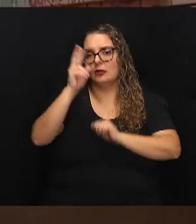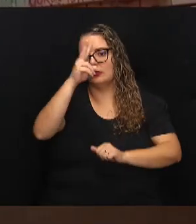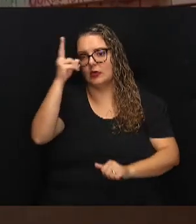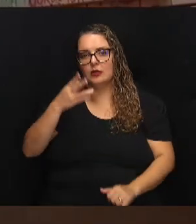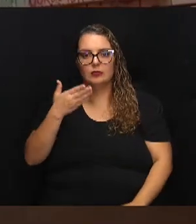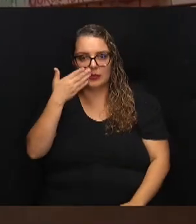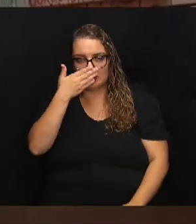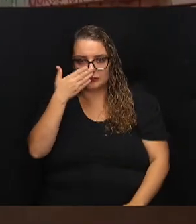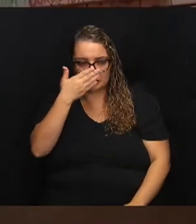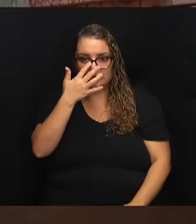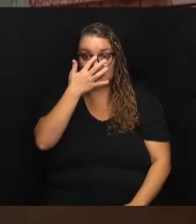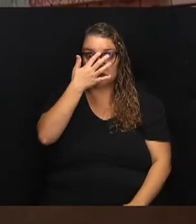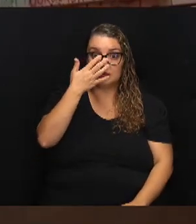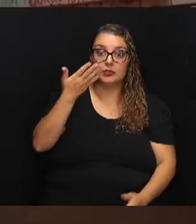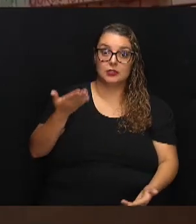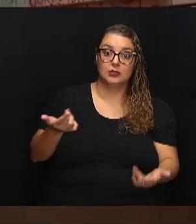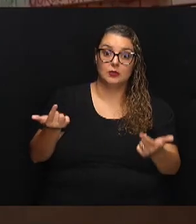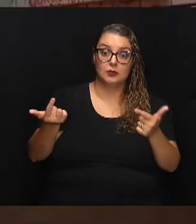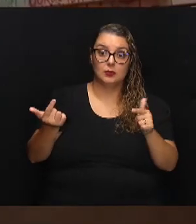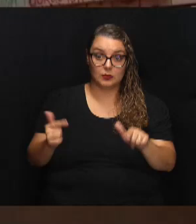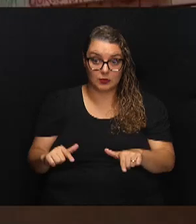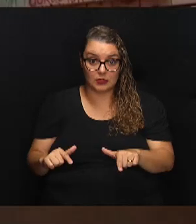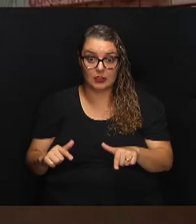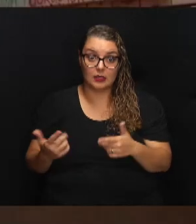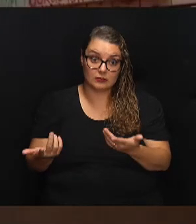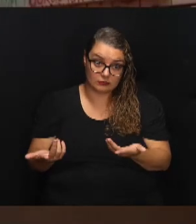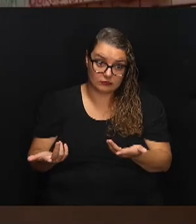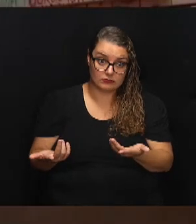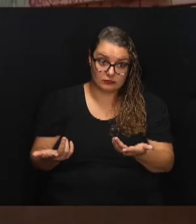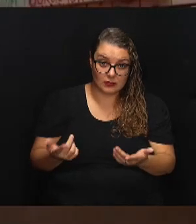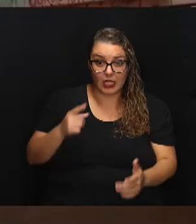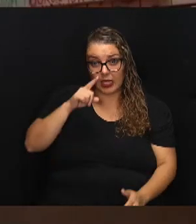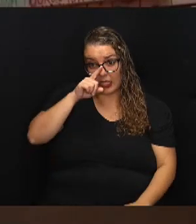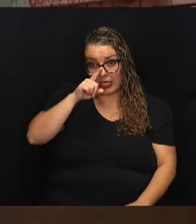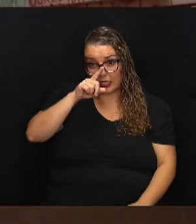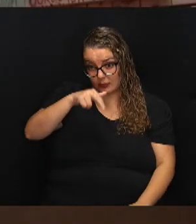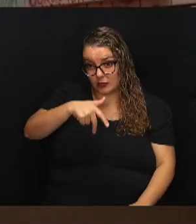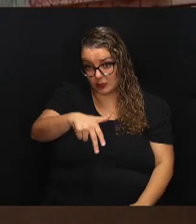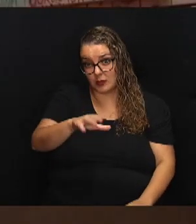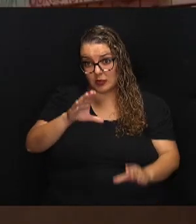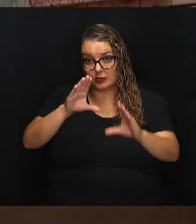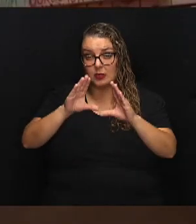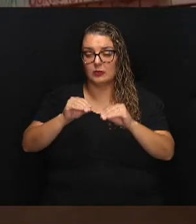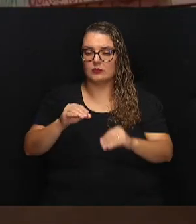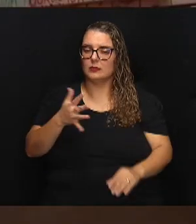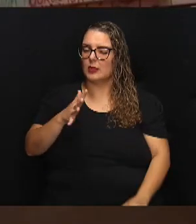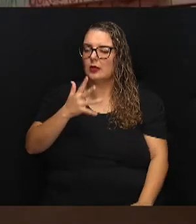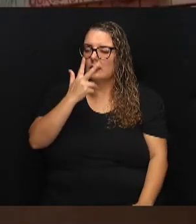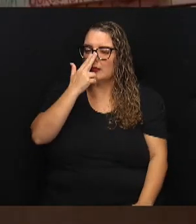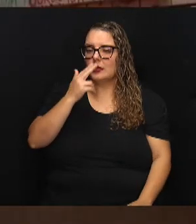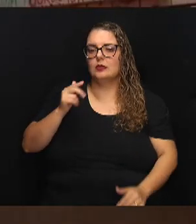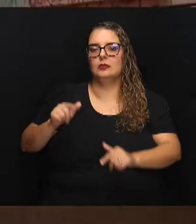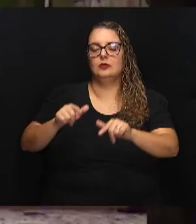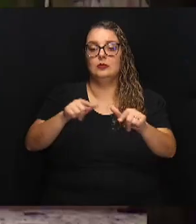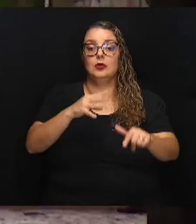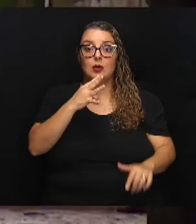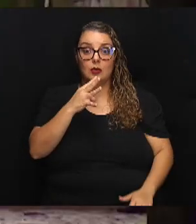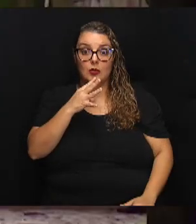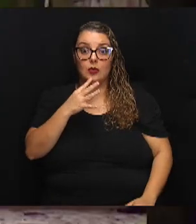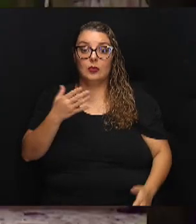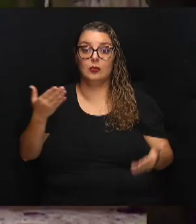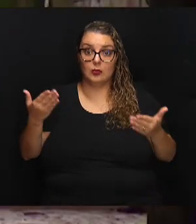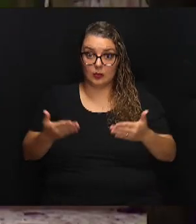prostitutas, e acabava tornando-se um ponto daqueles que fica perigoso a gente passar a noite, mais ou menos parecido com alguns pontos que a gente conhece hoje em dia